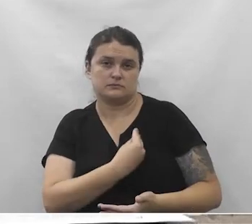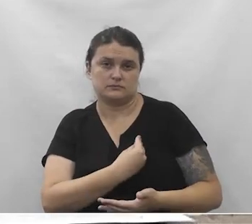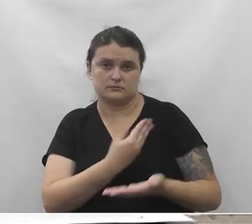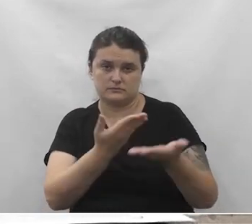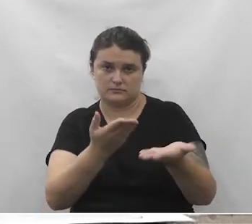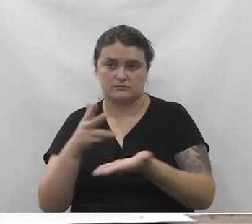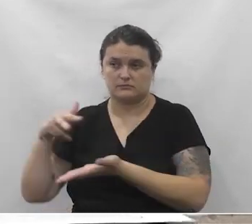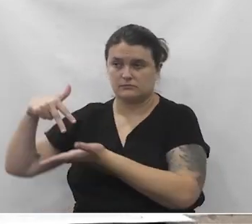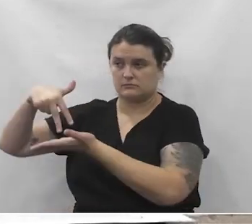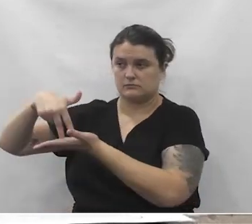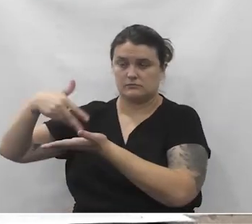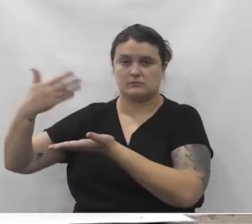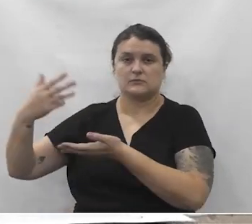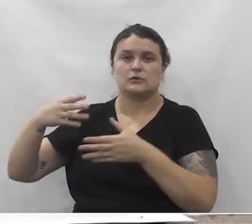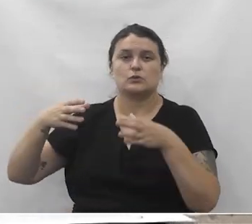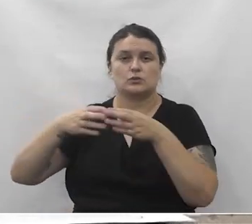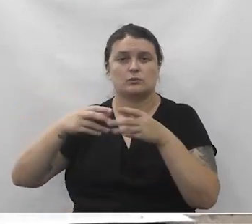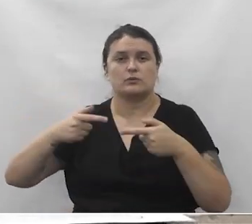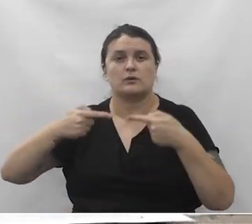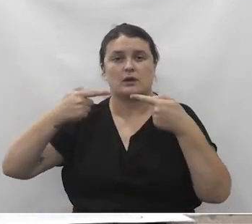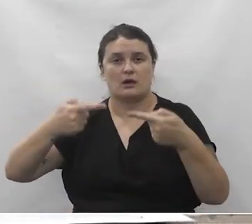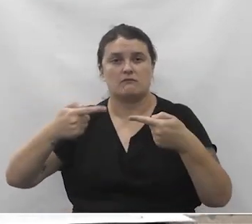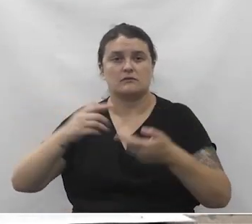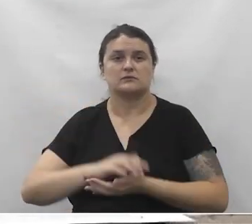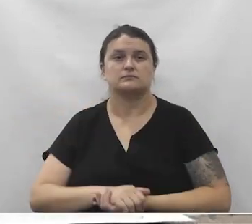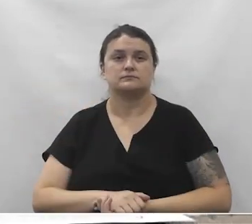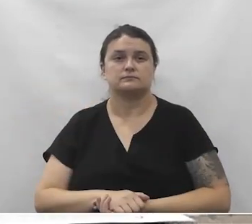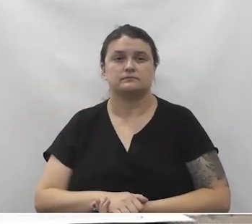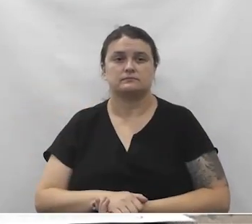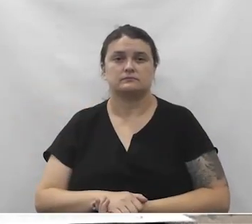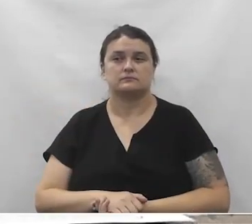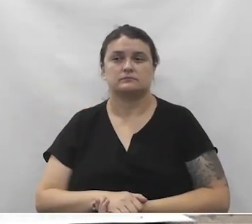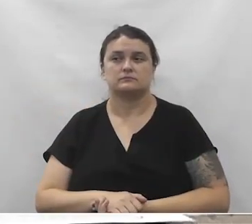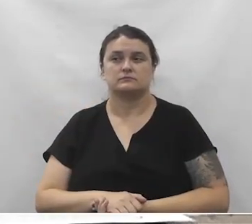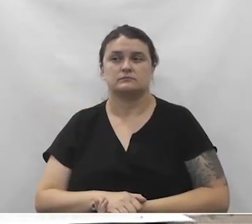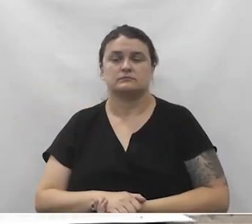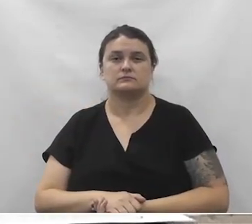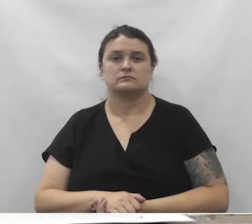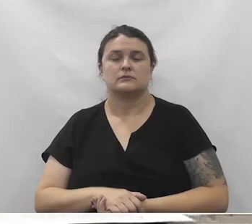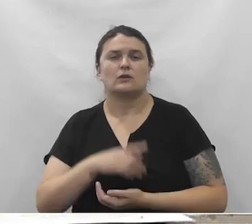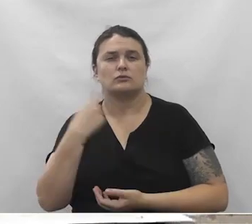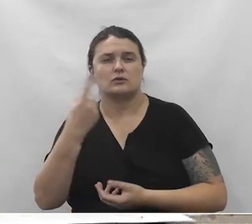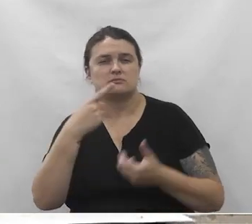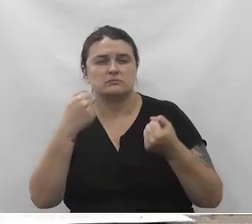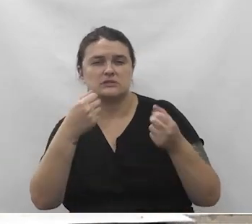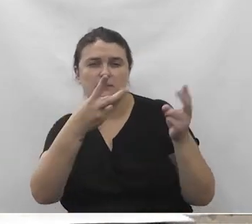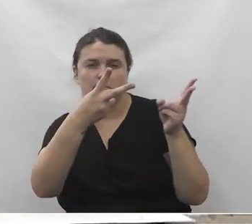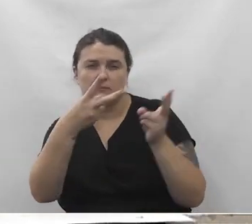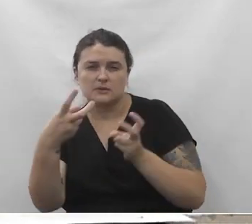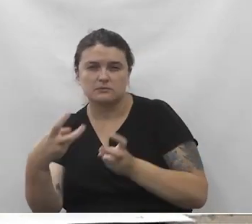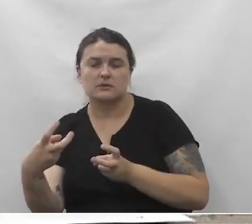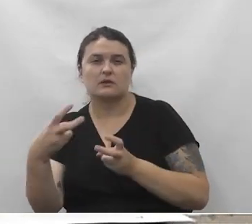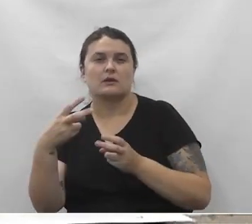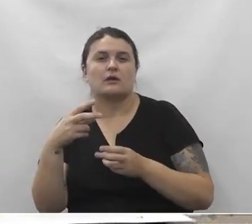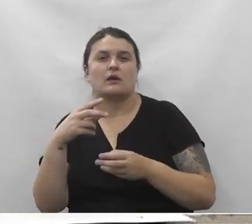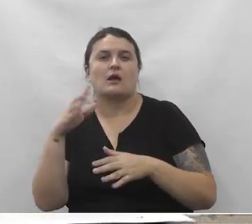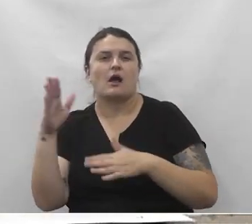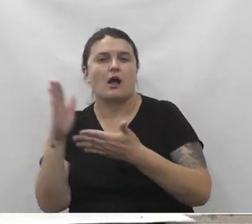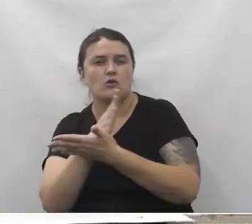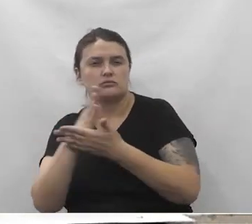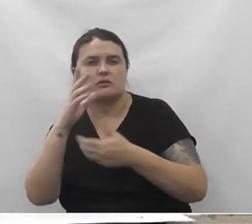aí no à frente do comando da greve eh é uma questão que a gente tem que se analisar né muitos